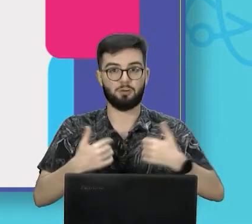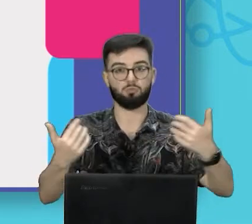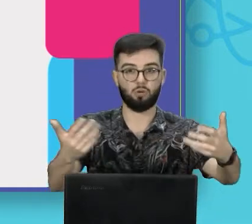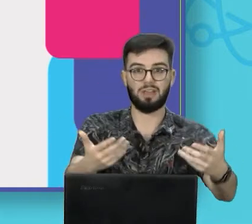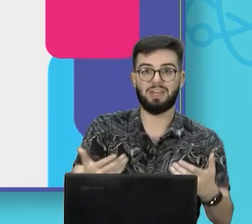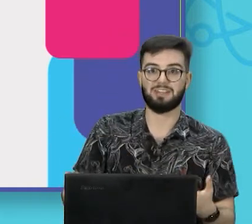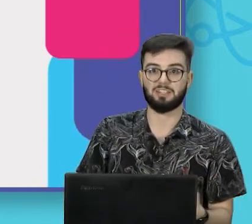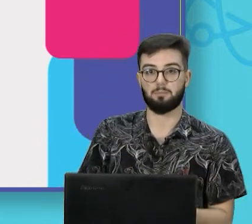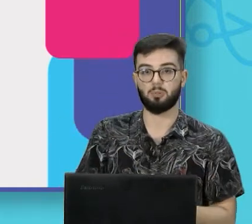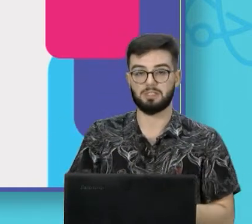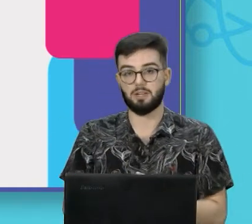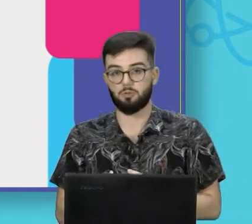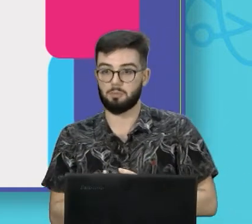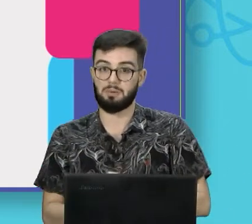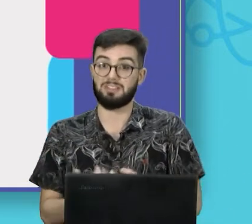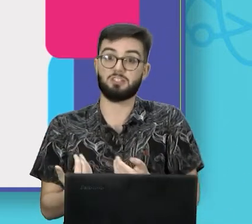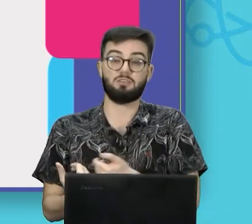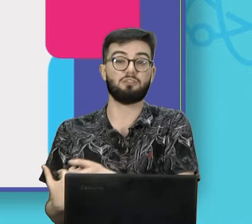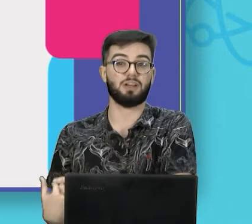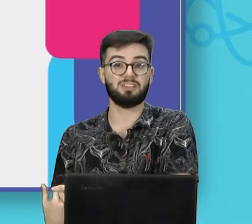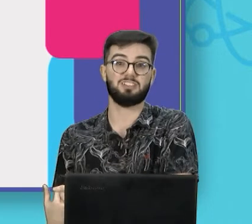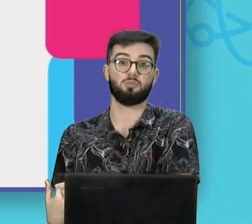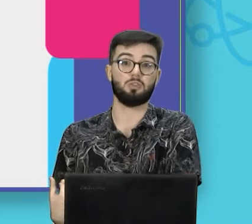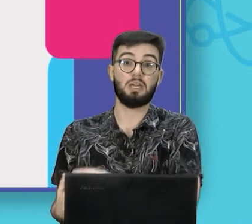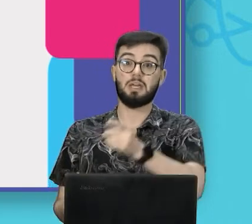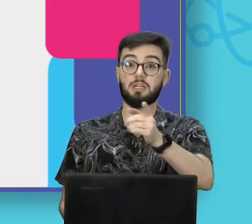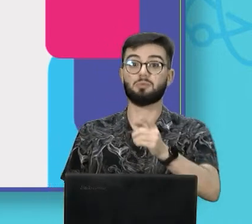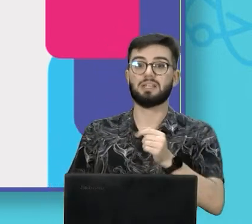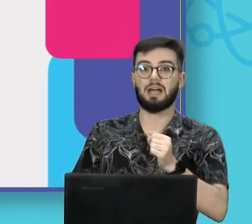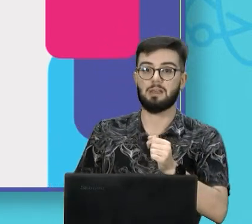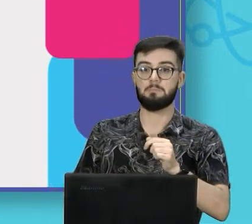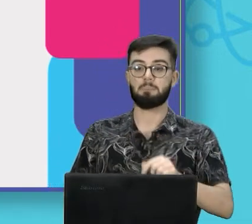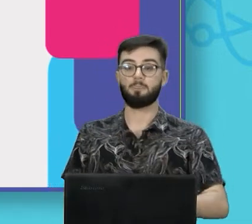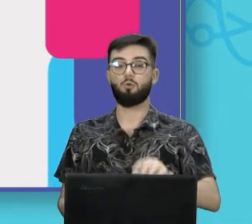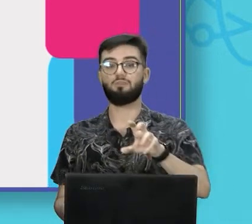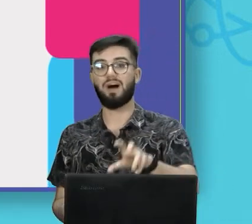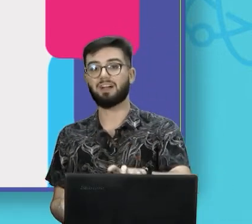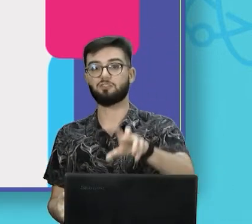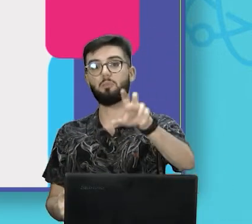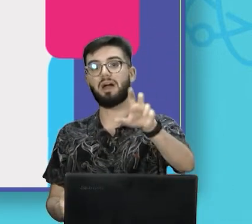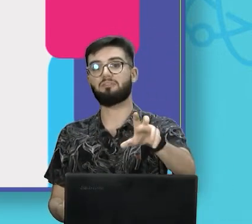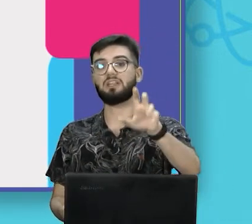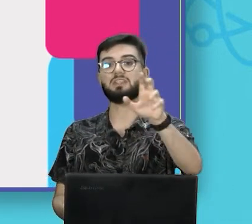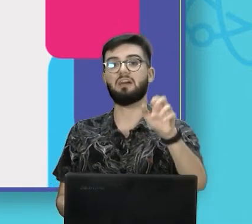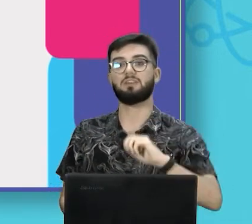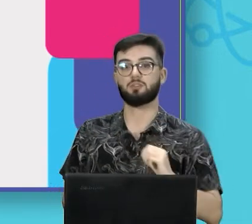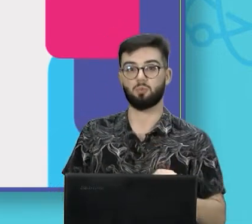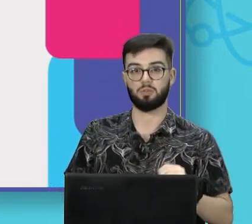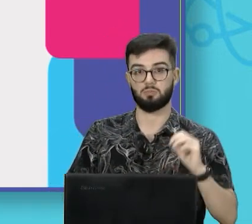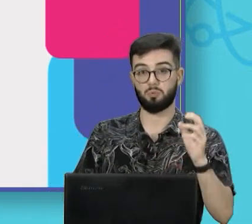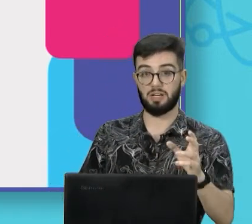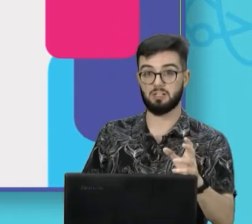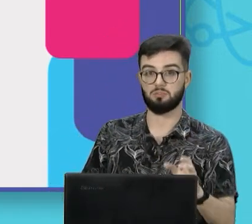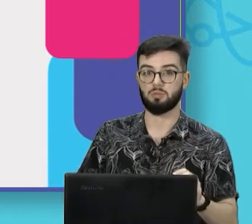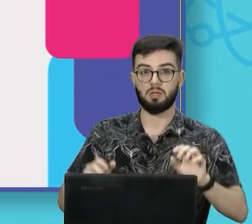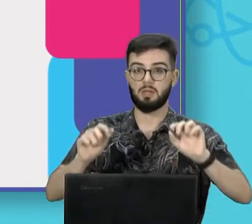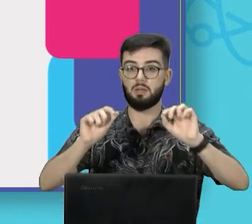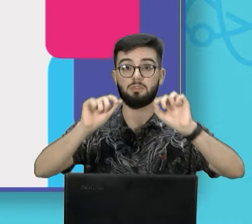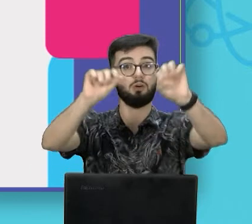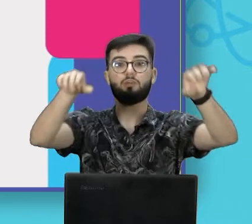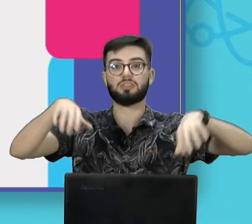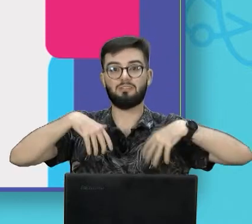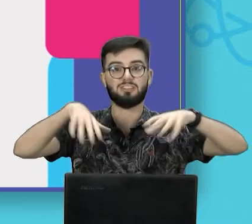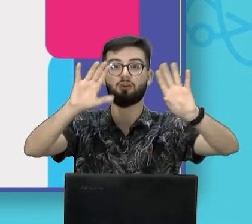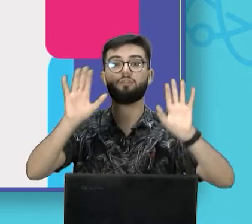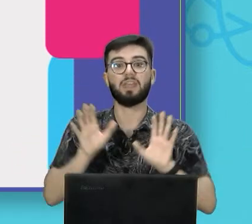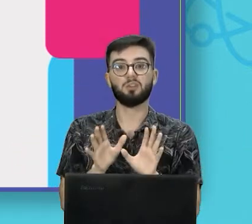acostumados a controlar a cena política econômica brasileira estavam enfraquecidas e um detalhe o Vargas nomeavam interventores porque é isso